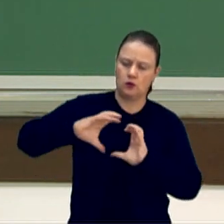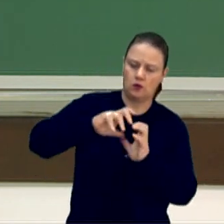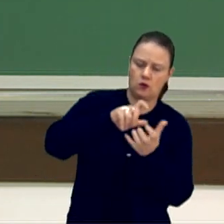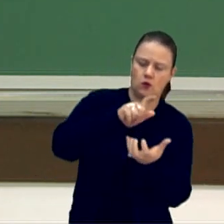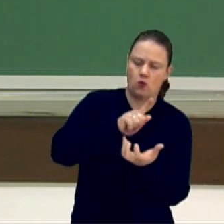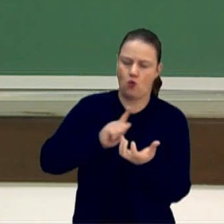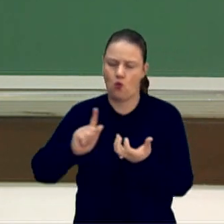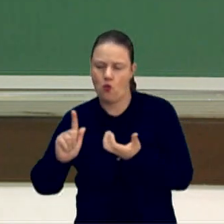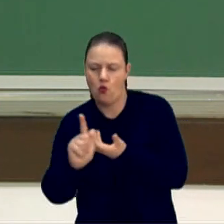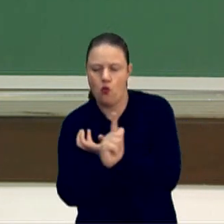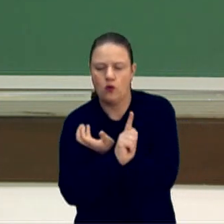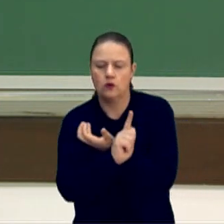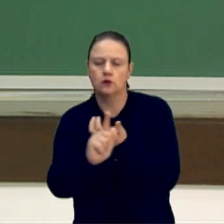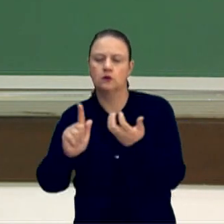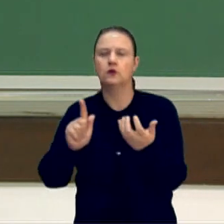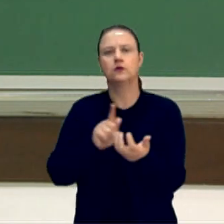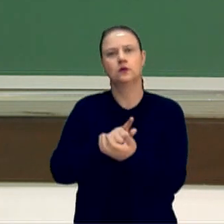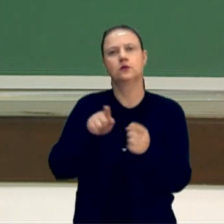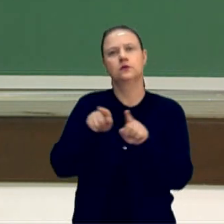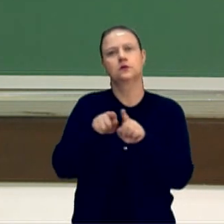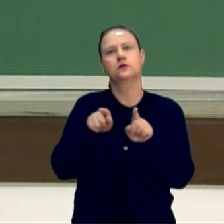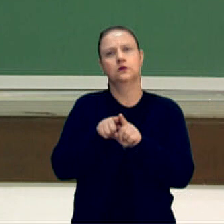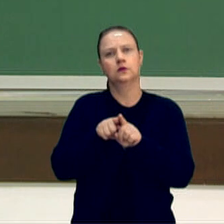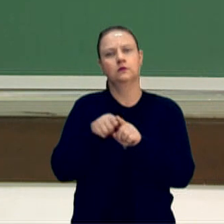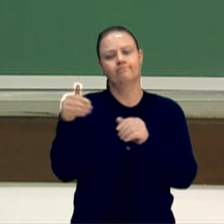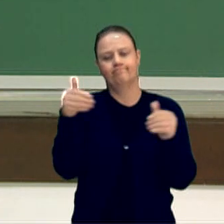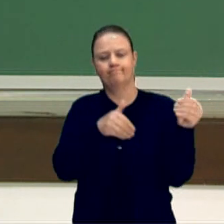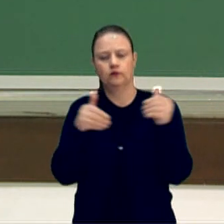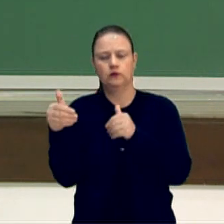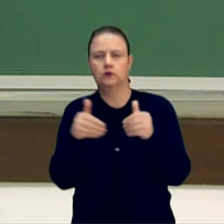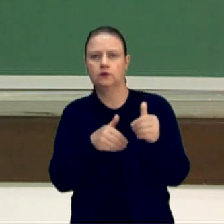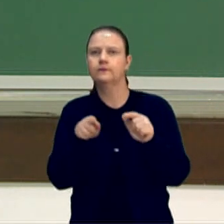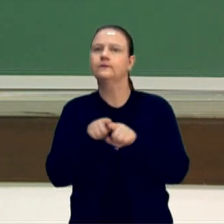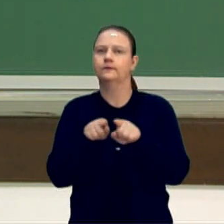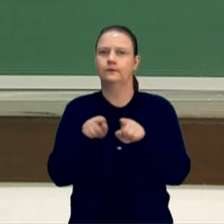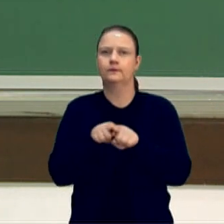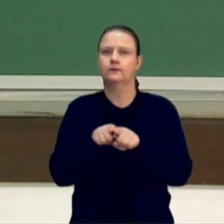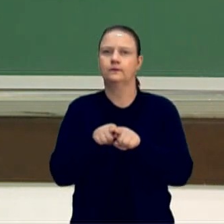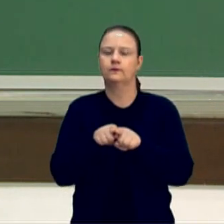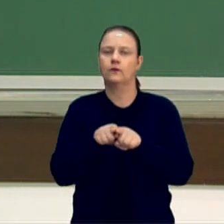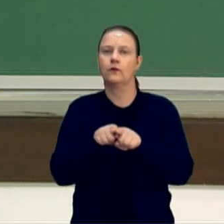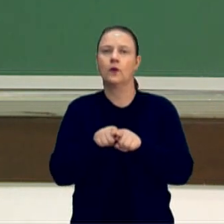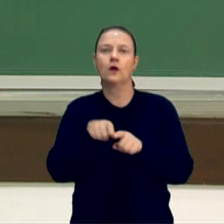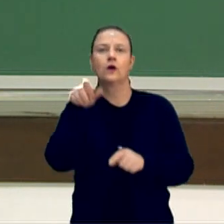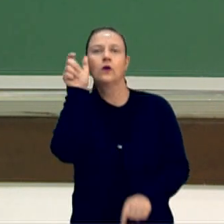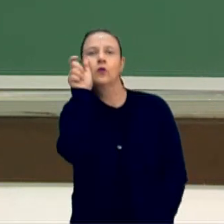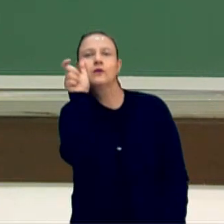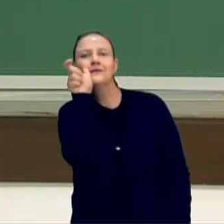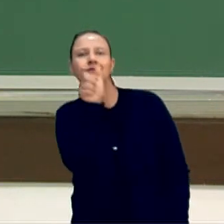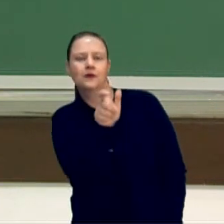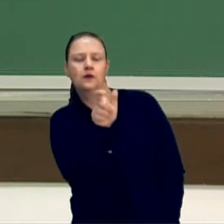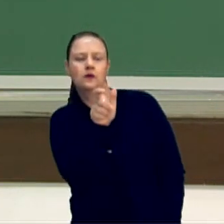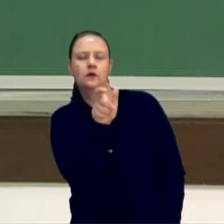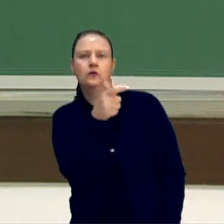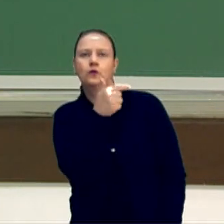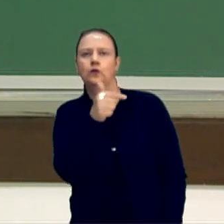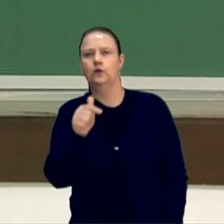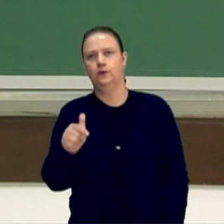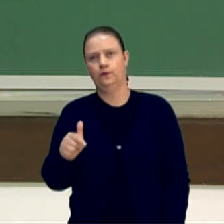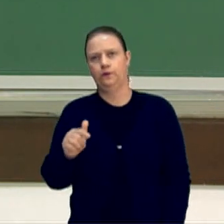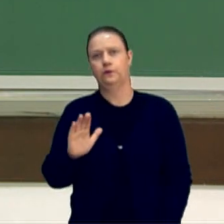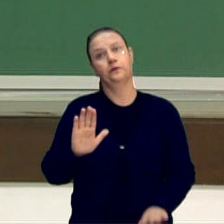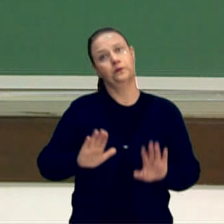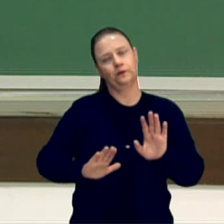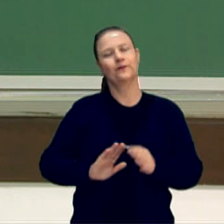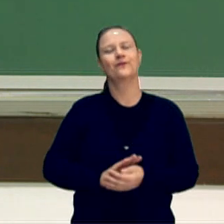periféricos, que nem da globalização ou do mundo global participa, ok? Porque não há interesses econômicos por conta disso.